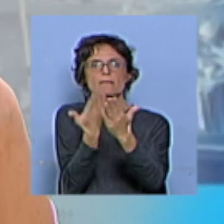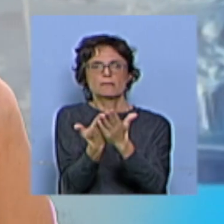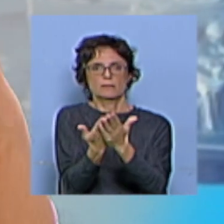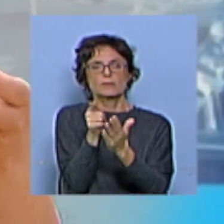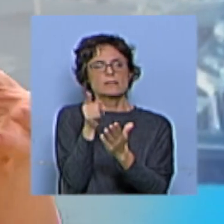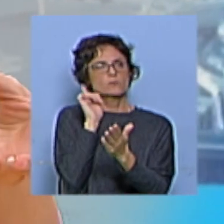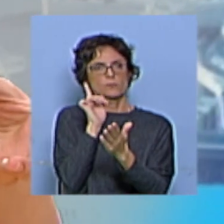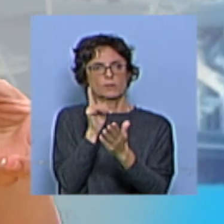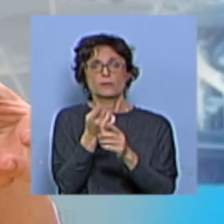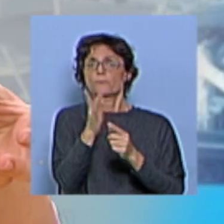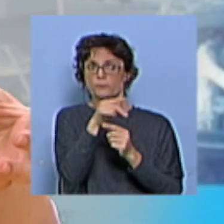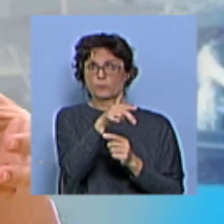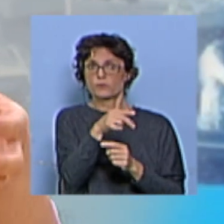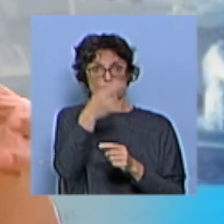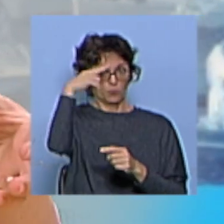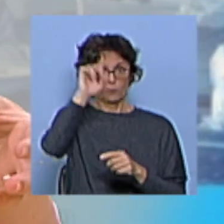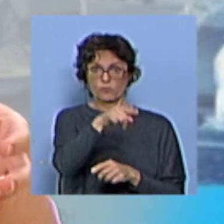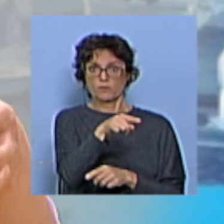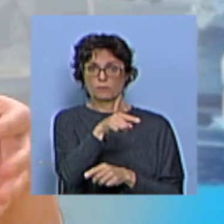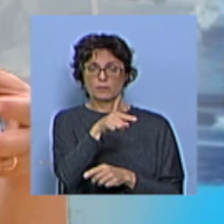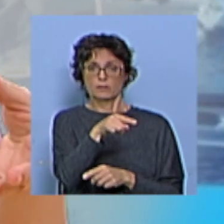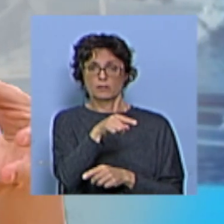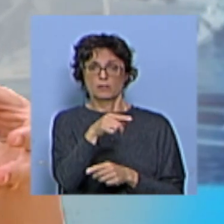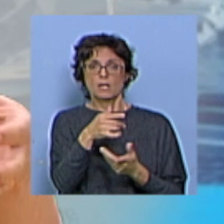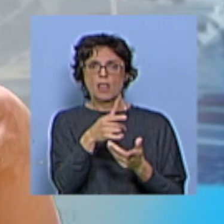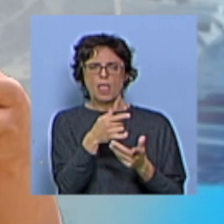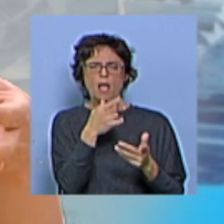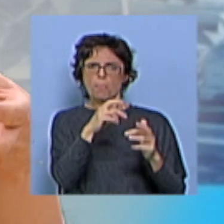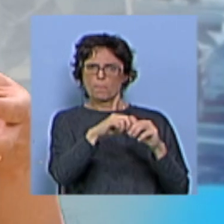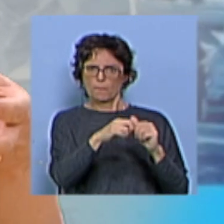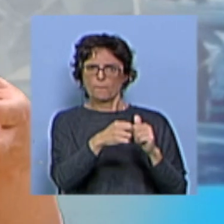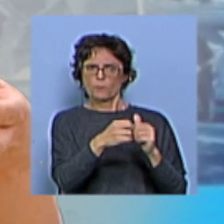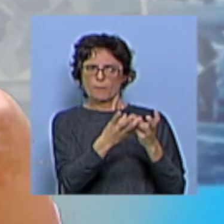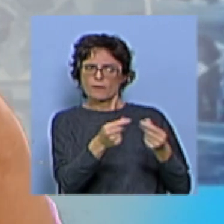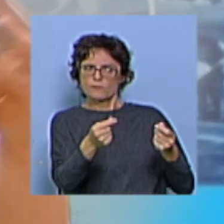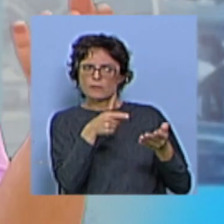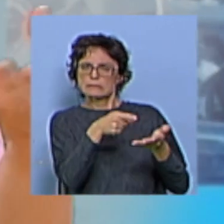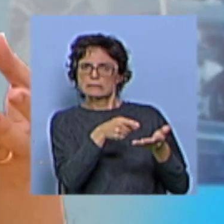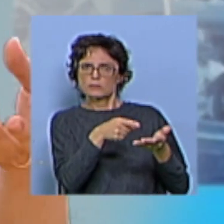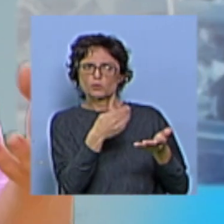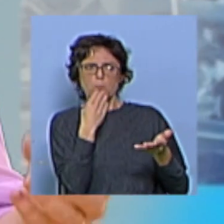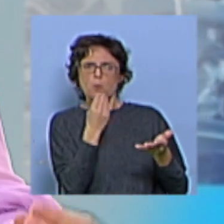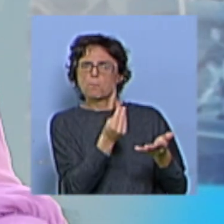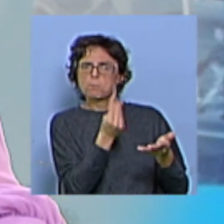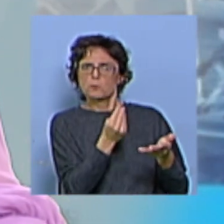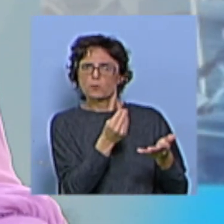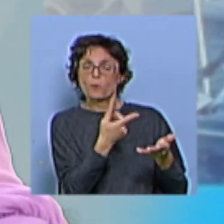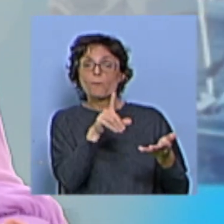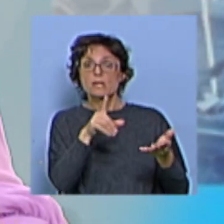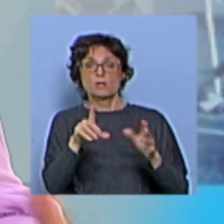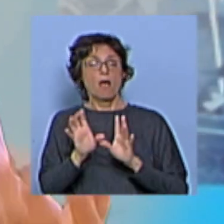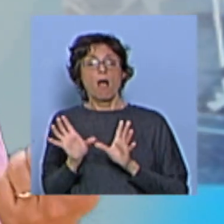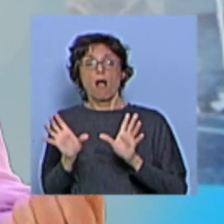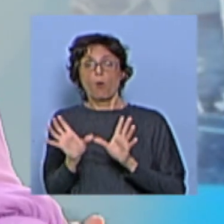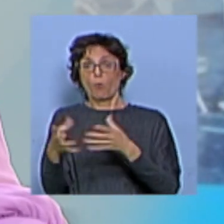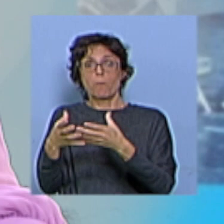nestes países, concretamente aqui em Moçambique, têm, que são muito válidas, mas que muitas vezes não são valorizadas pela comunidade internacional.